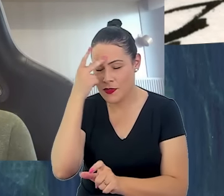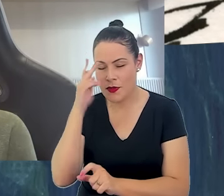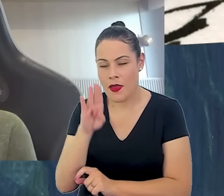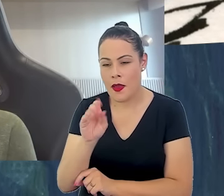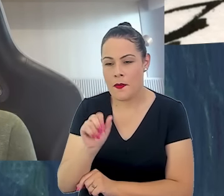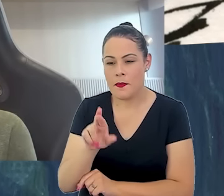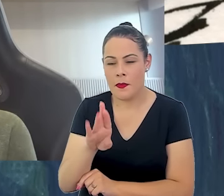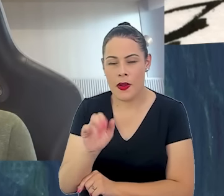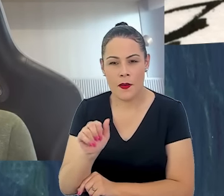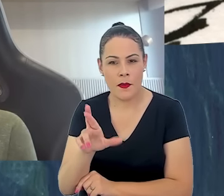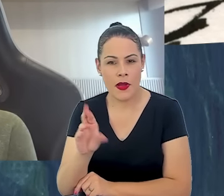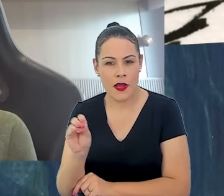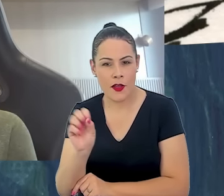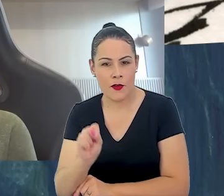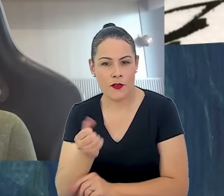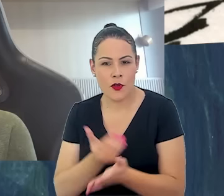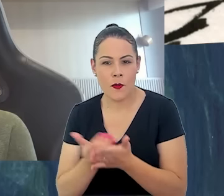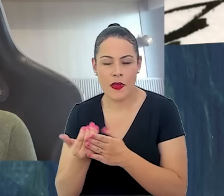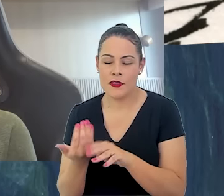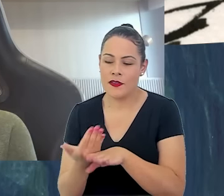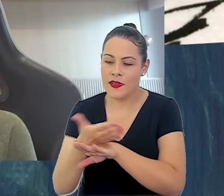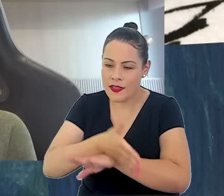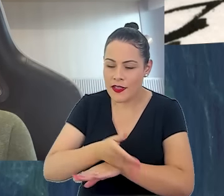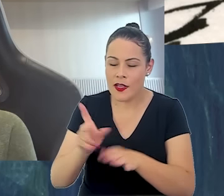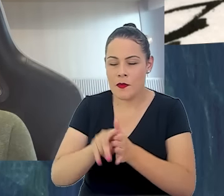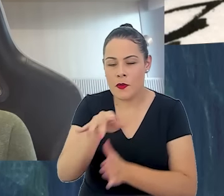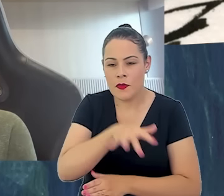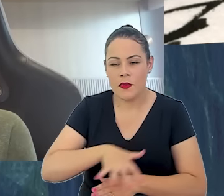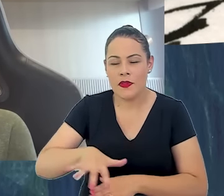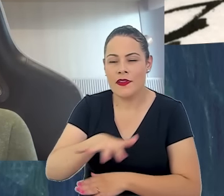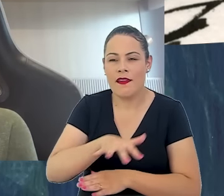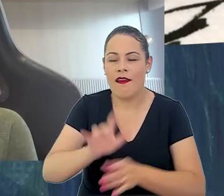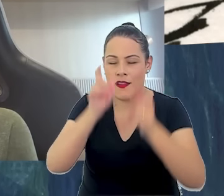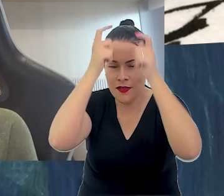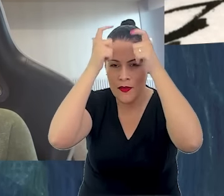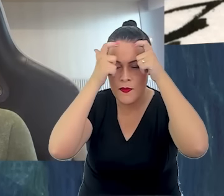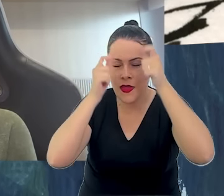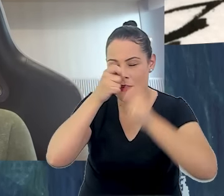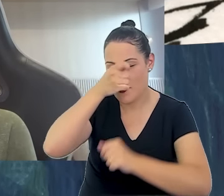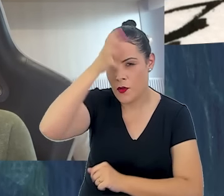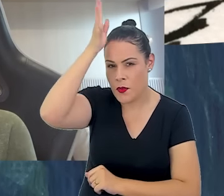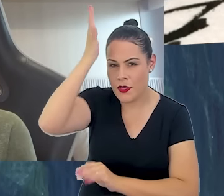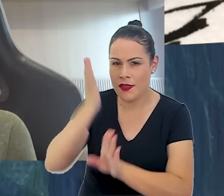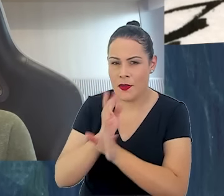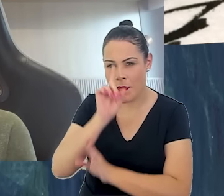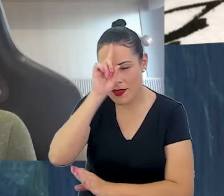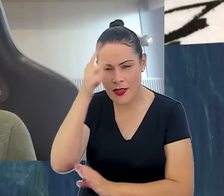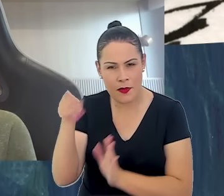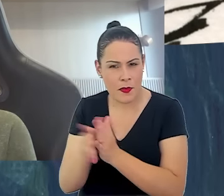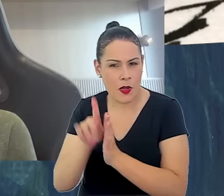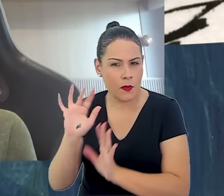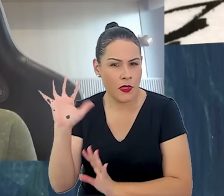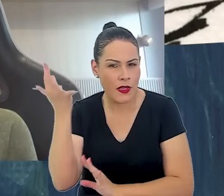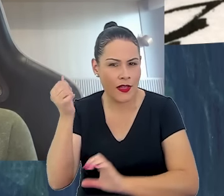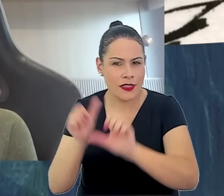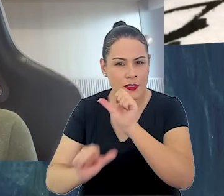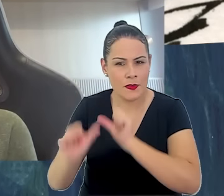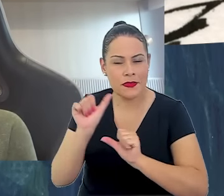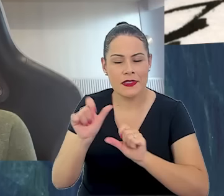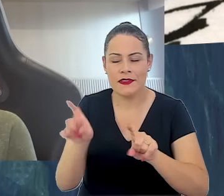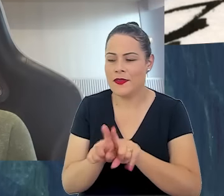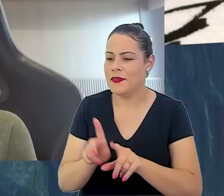né, entrar para o Império Romano. Isso provoca uma série. Quer dizer, a ideia de crises climáticas